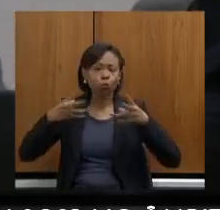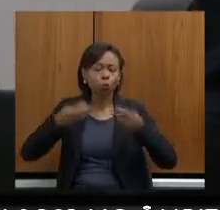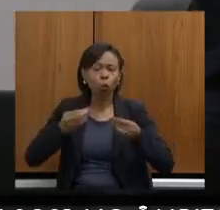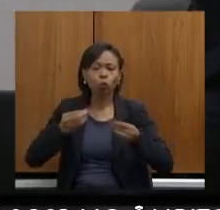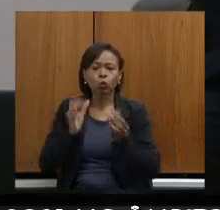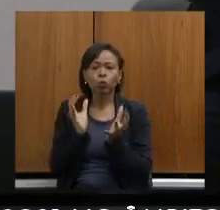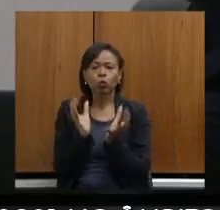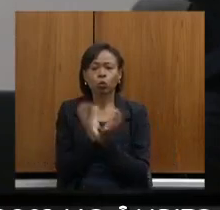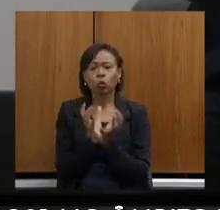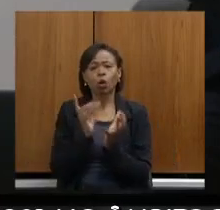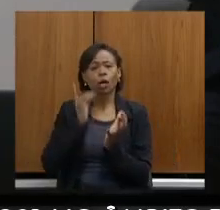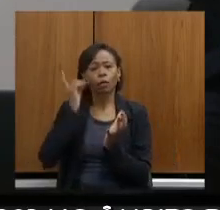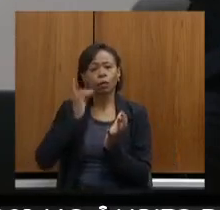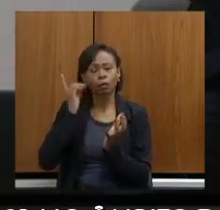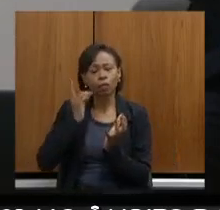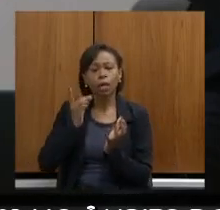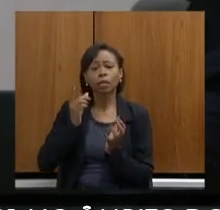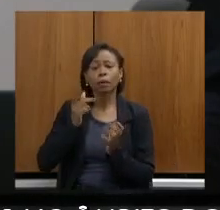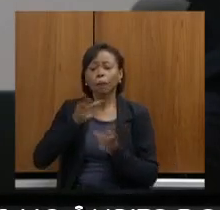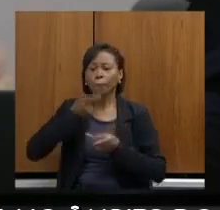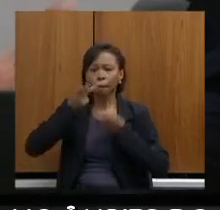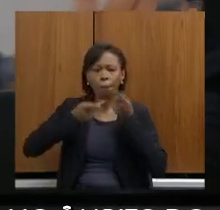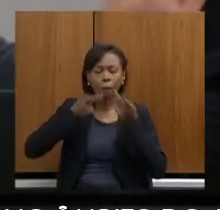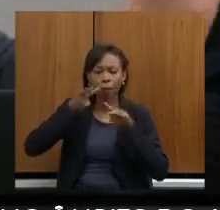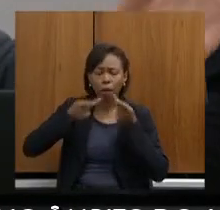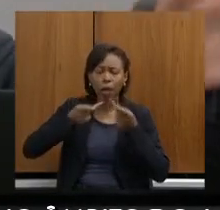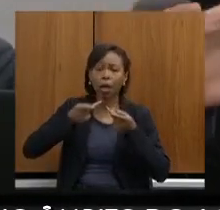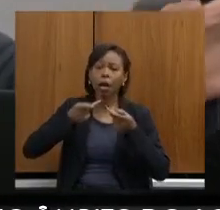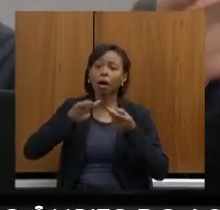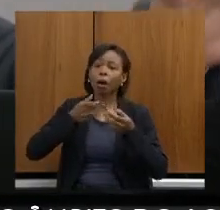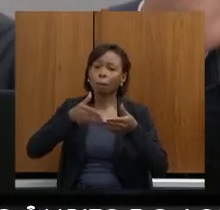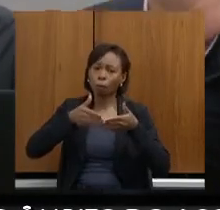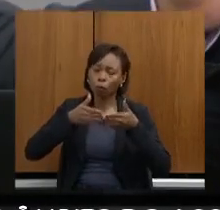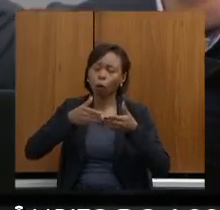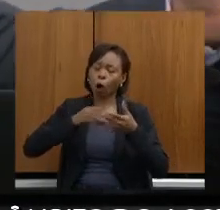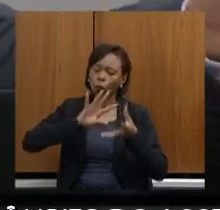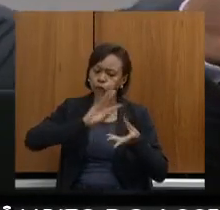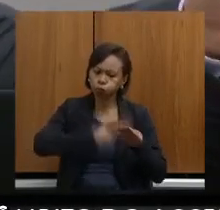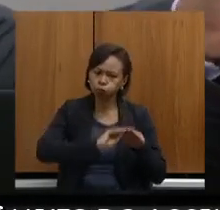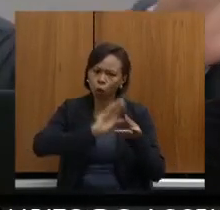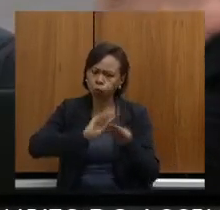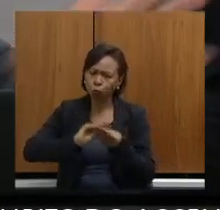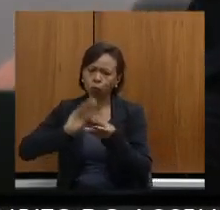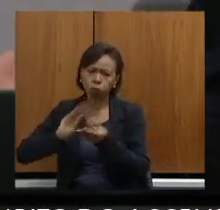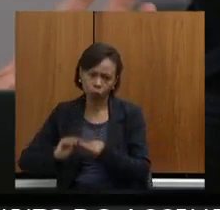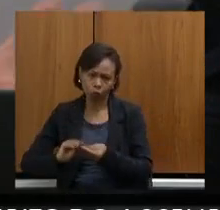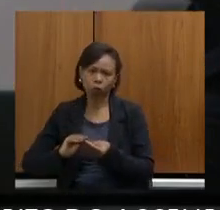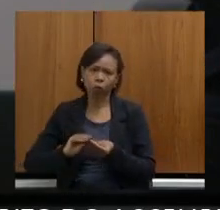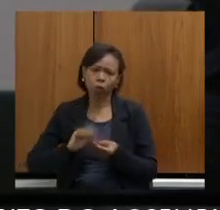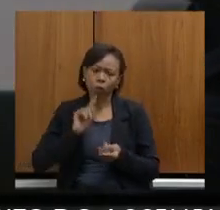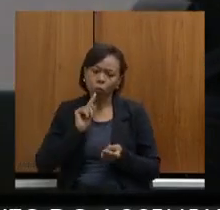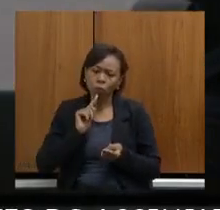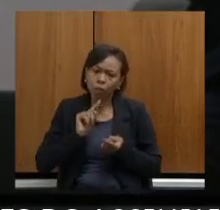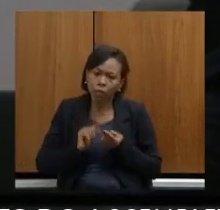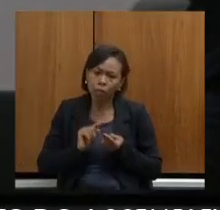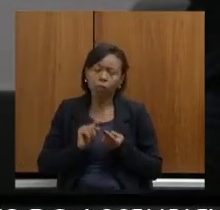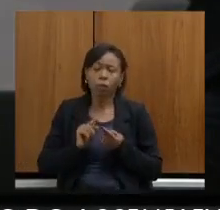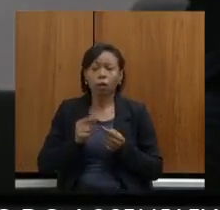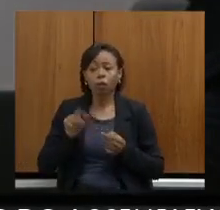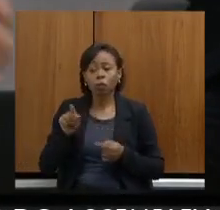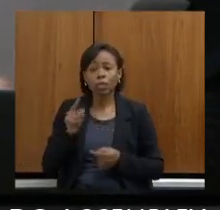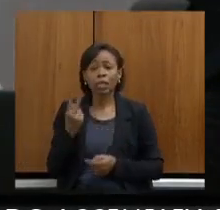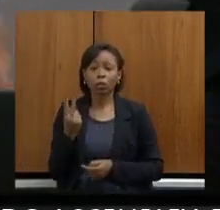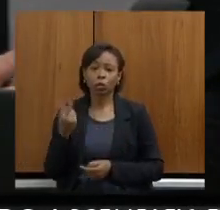os parlamentares que fossem usar a palavra pudesse ser mais objetivos em momento algum eu disse a senhora tem dois minutos aqui